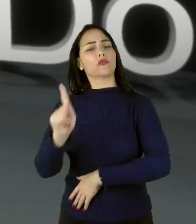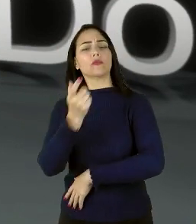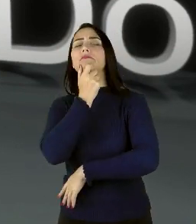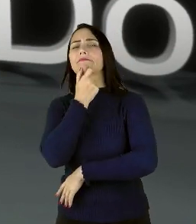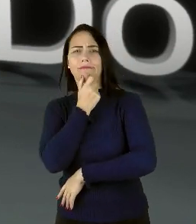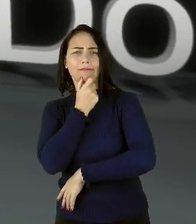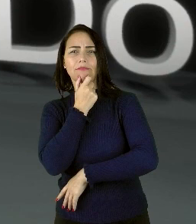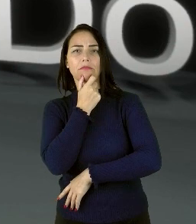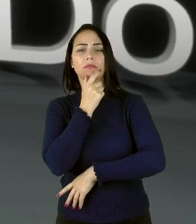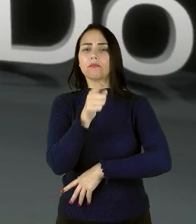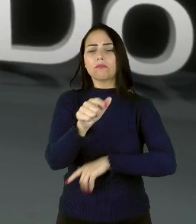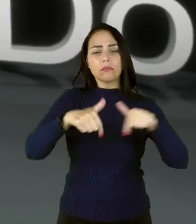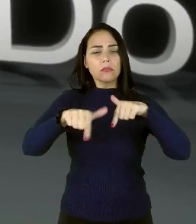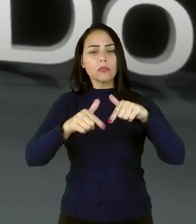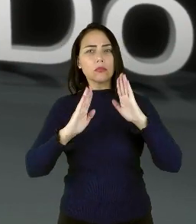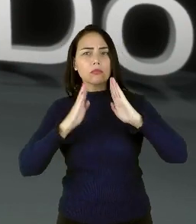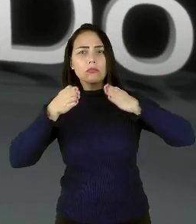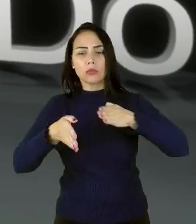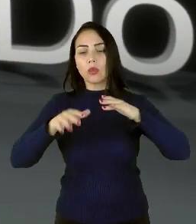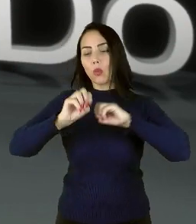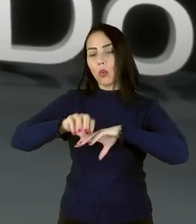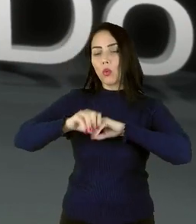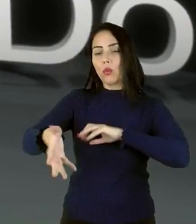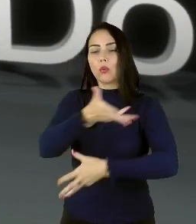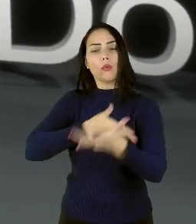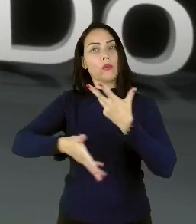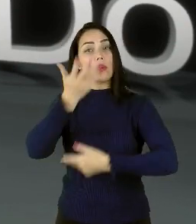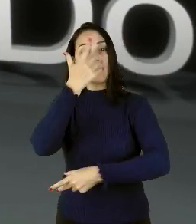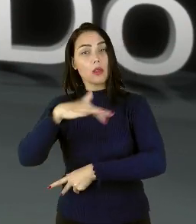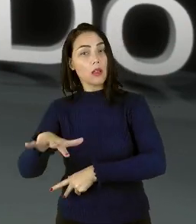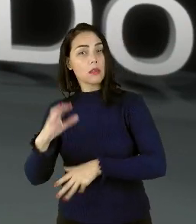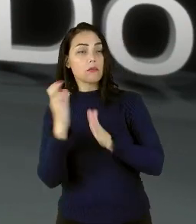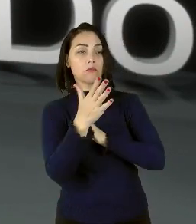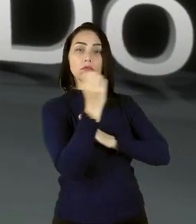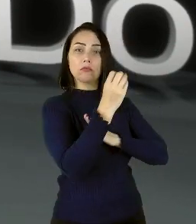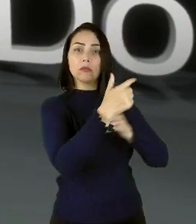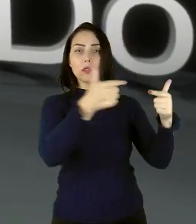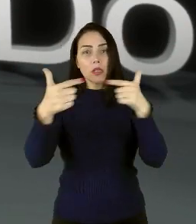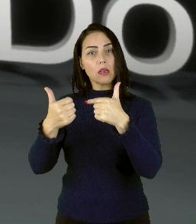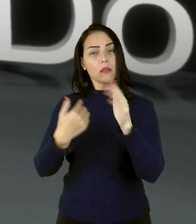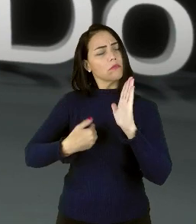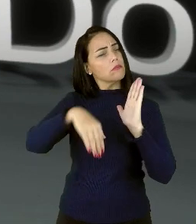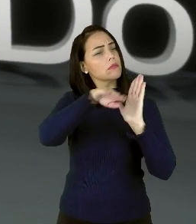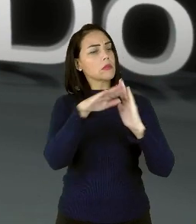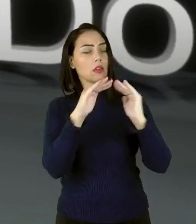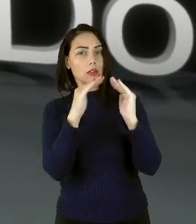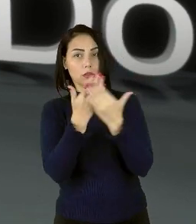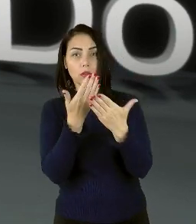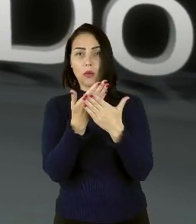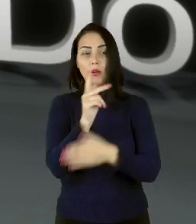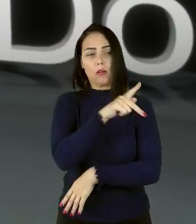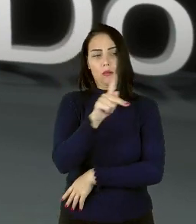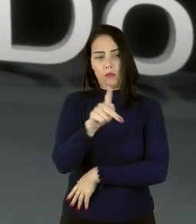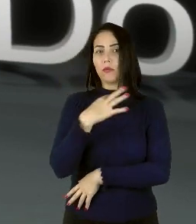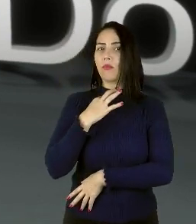um trabalho que envolvia o ato de lecionar para crianças refugiadas de guerra. Chegando à escola, onde atuaria como